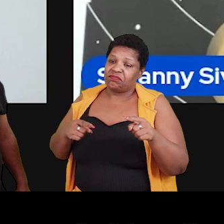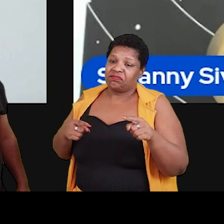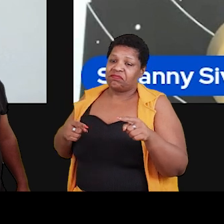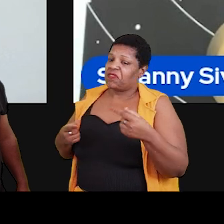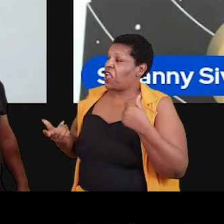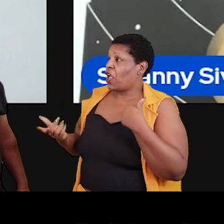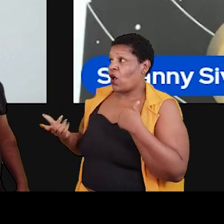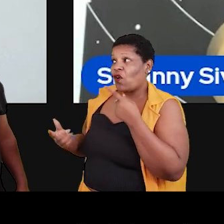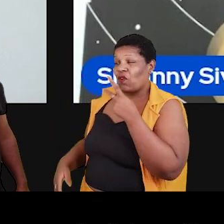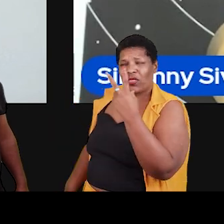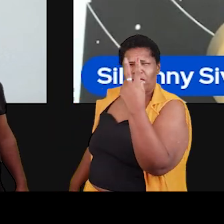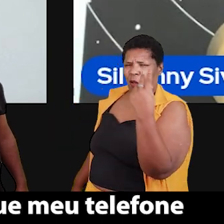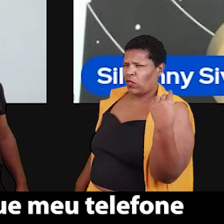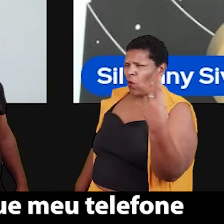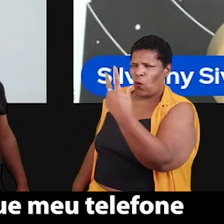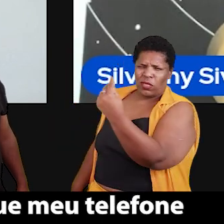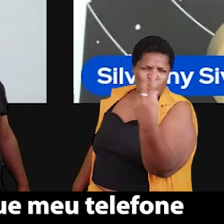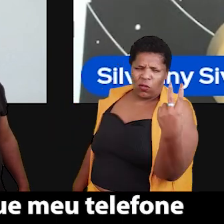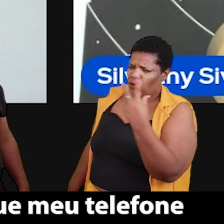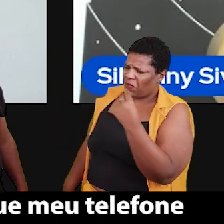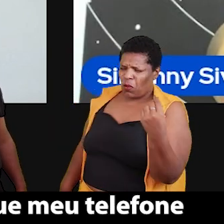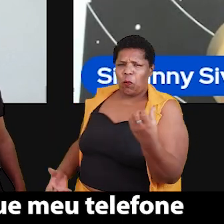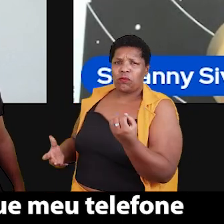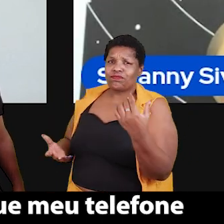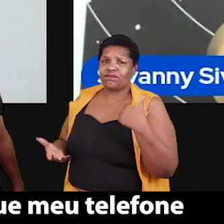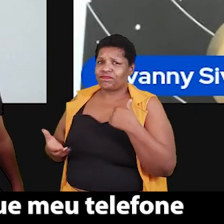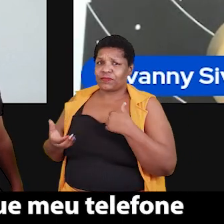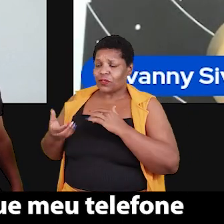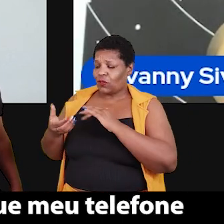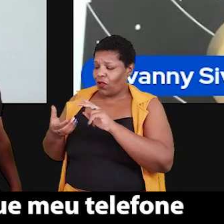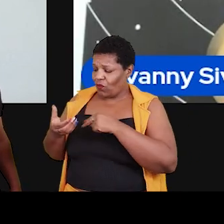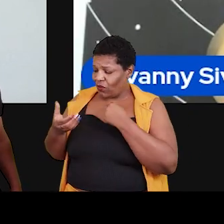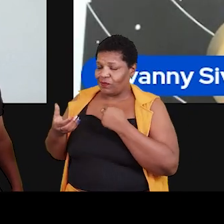Porque eu tomei vários nãos, porque